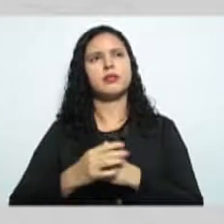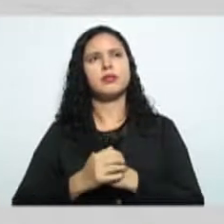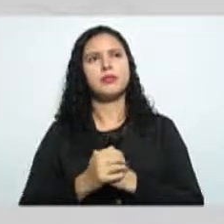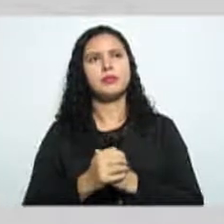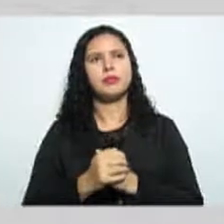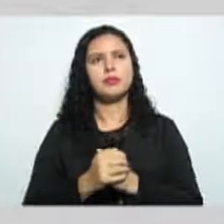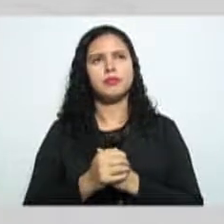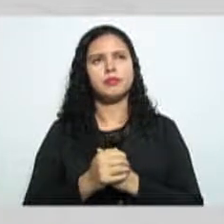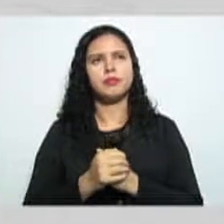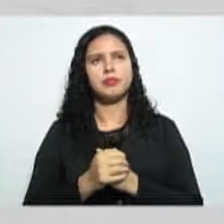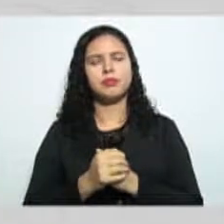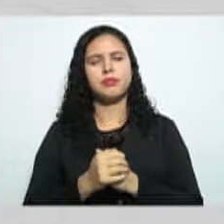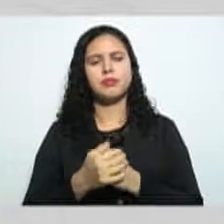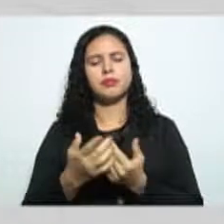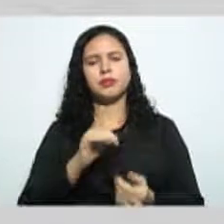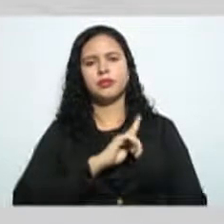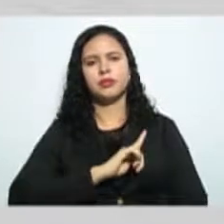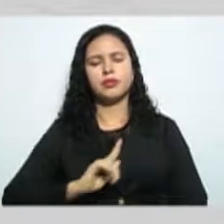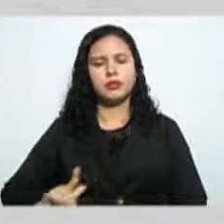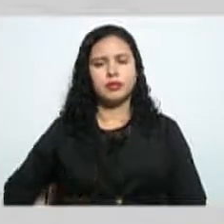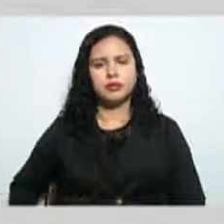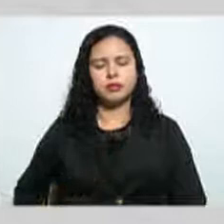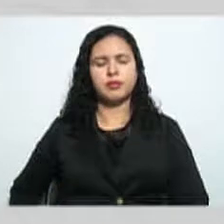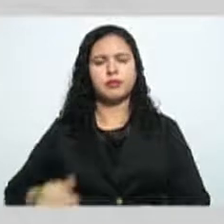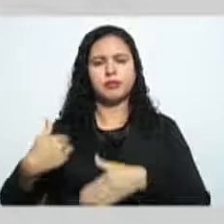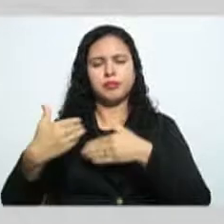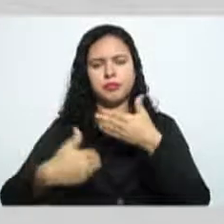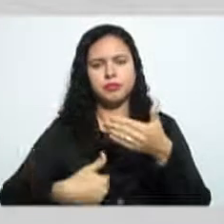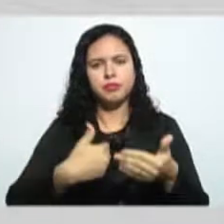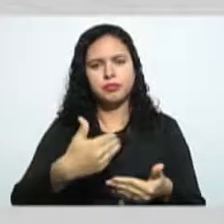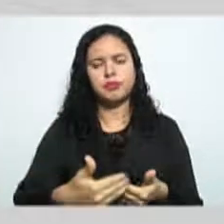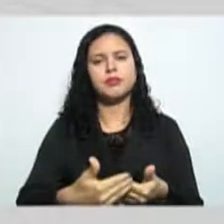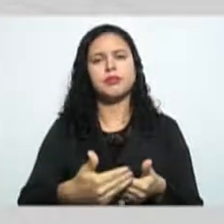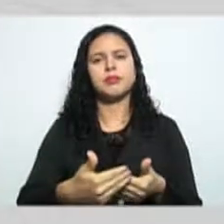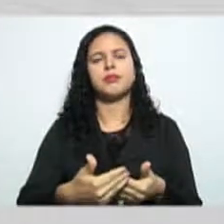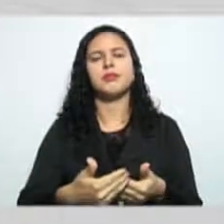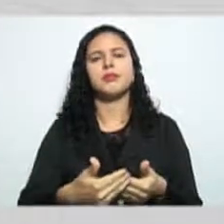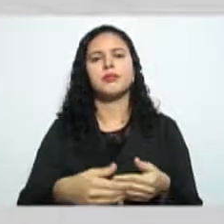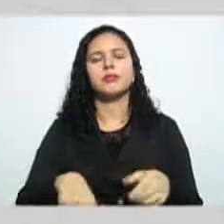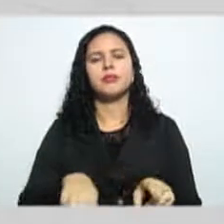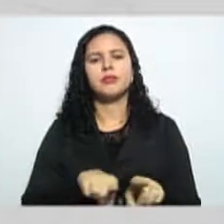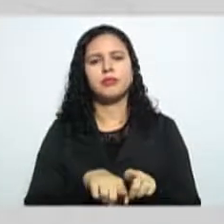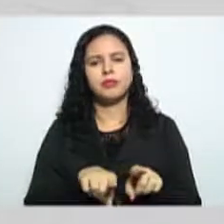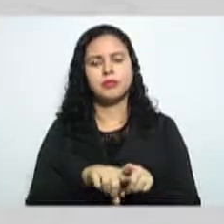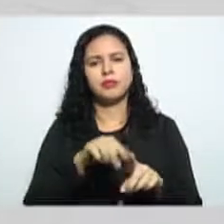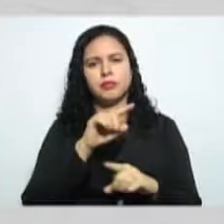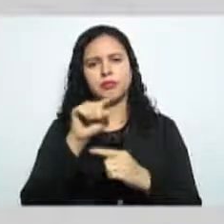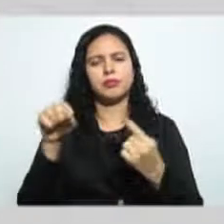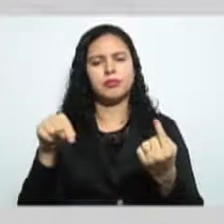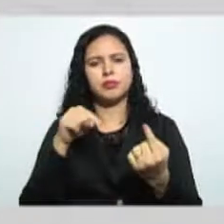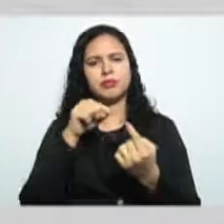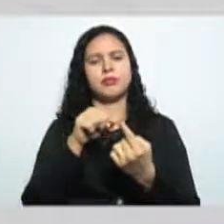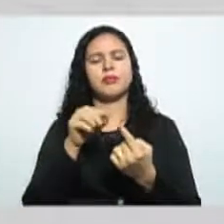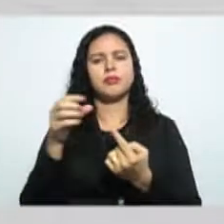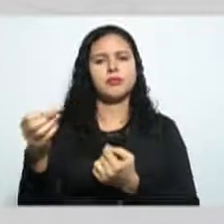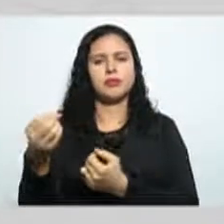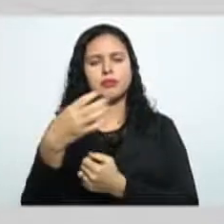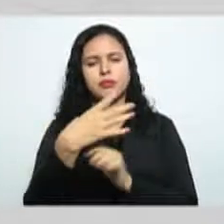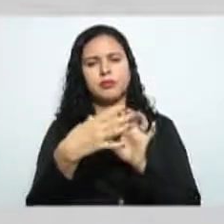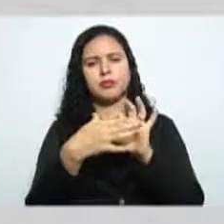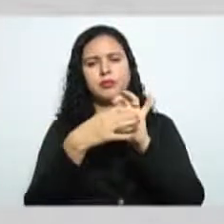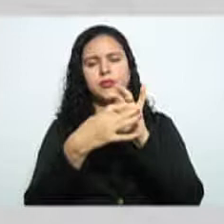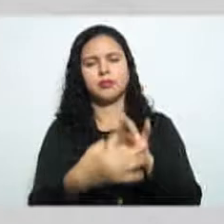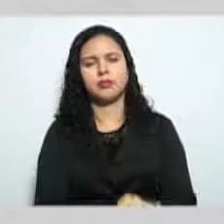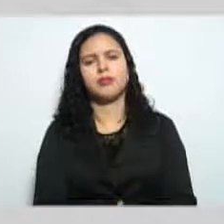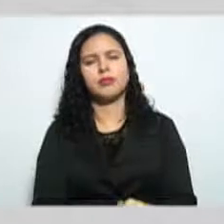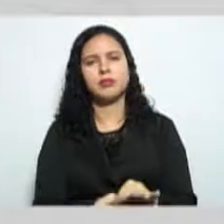governo influencia nisso, esse processo de modernização dos processos produtivos. O objetivo de modernizar está ligado sim